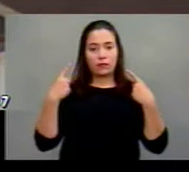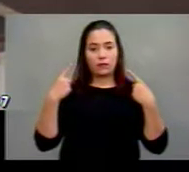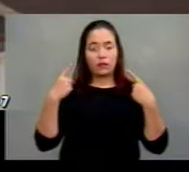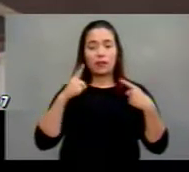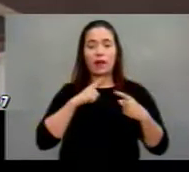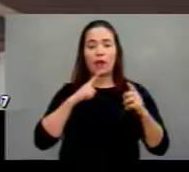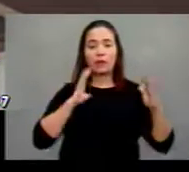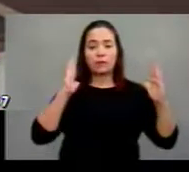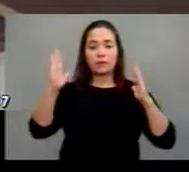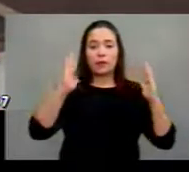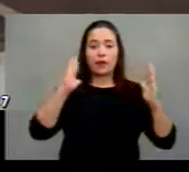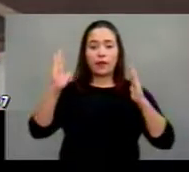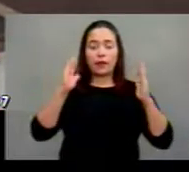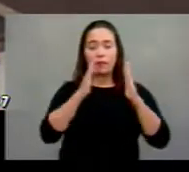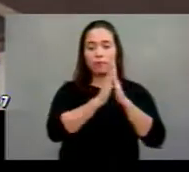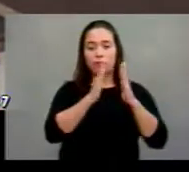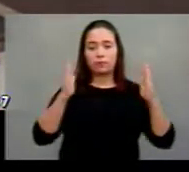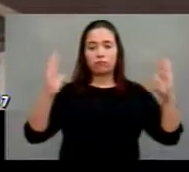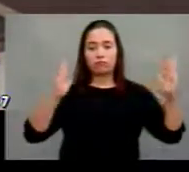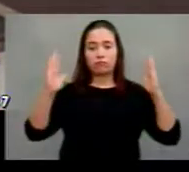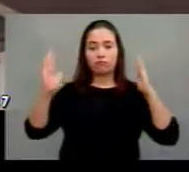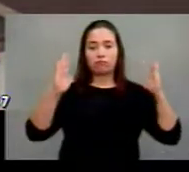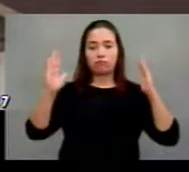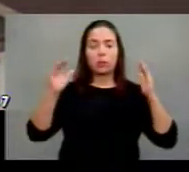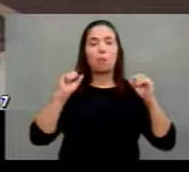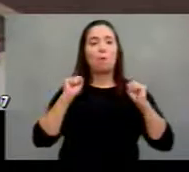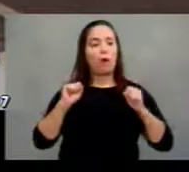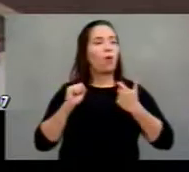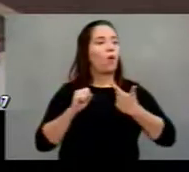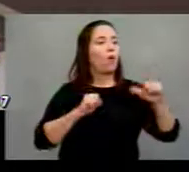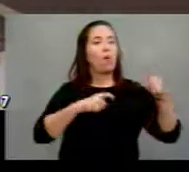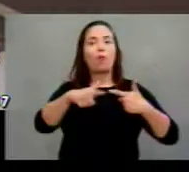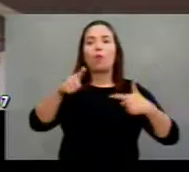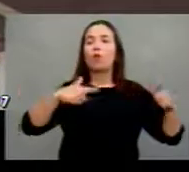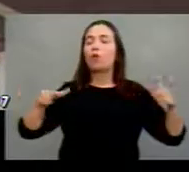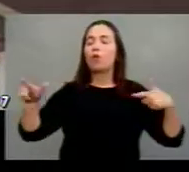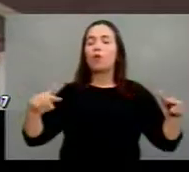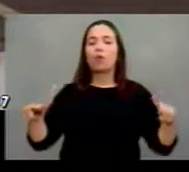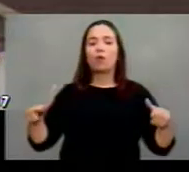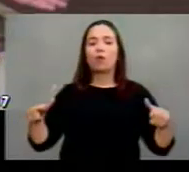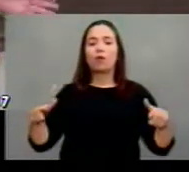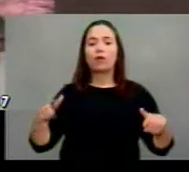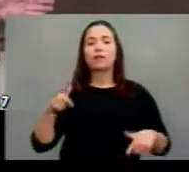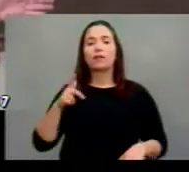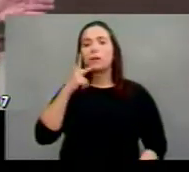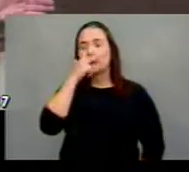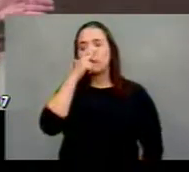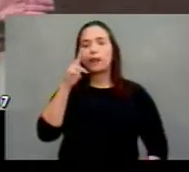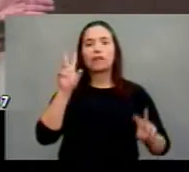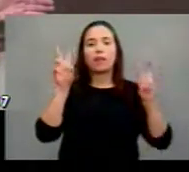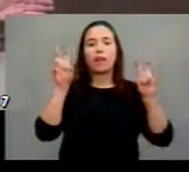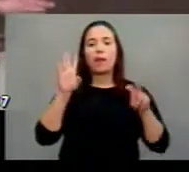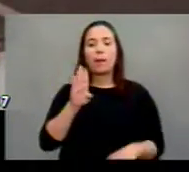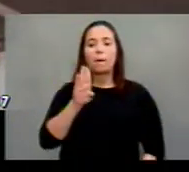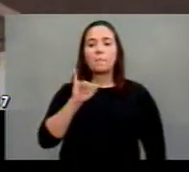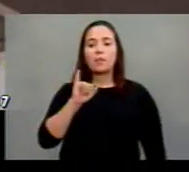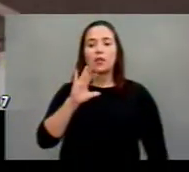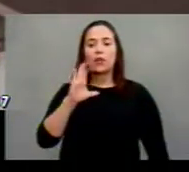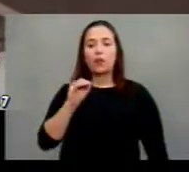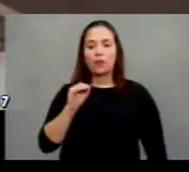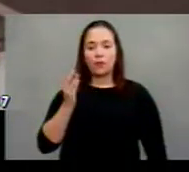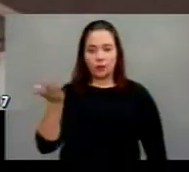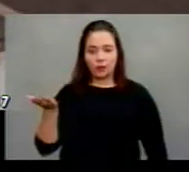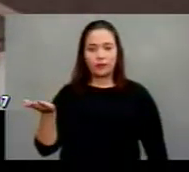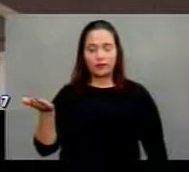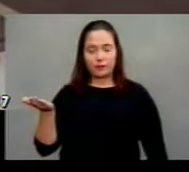de inatividade você vai prestar serviço a outros contratantes. É a legalização do bico. É a legalização